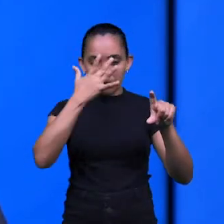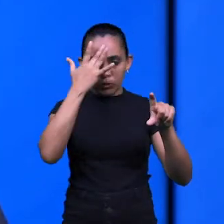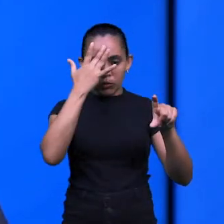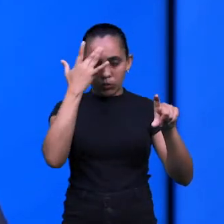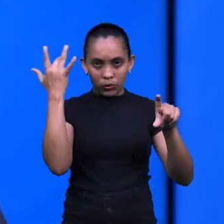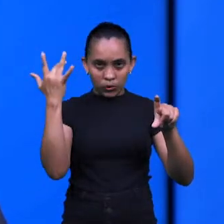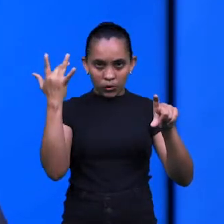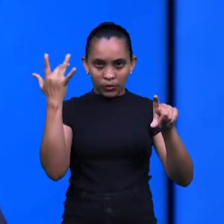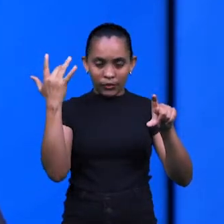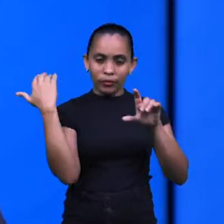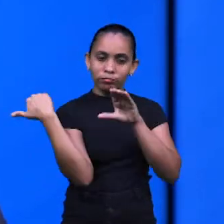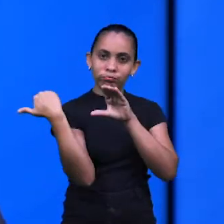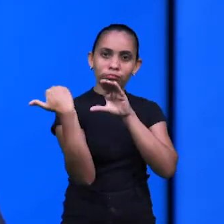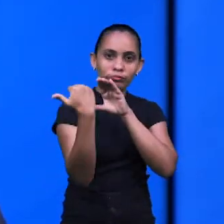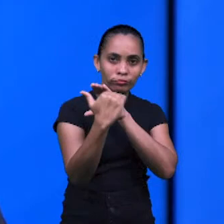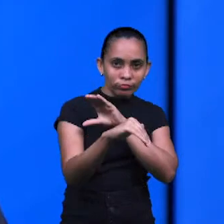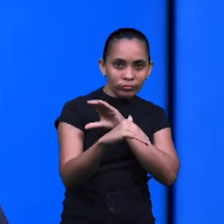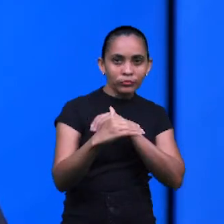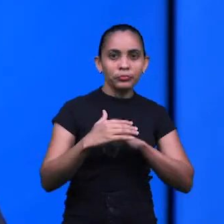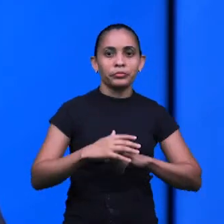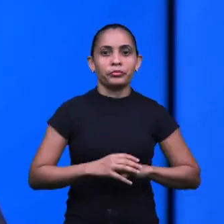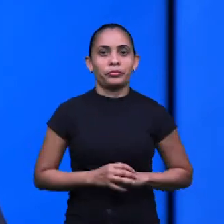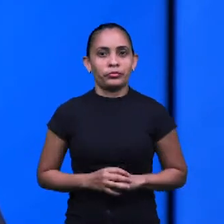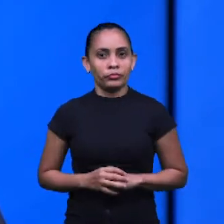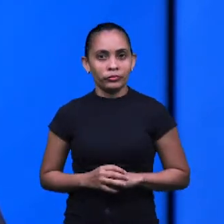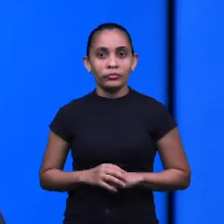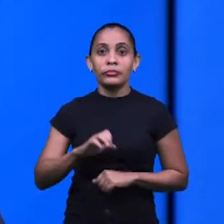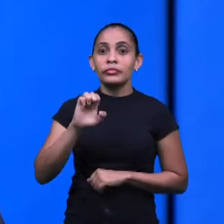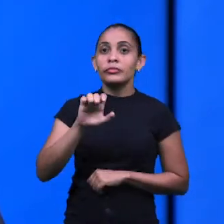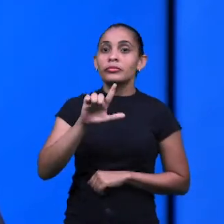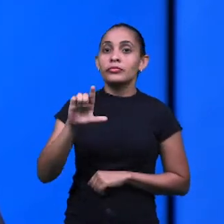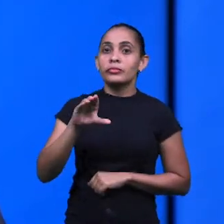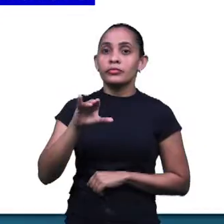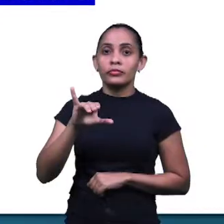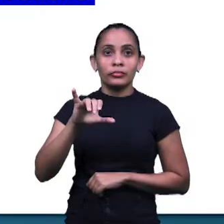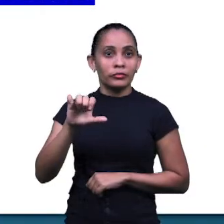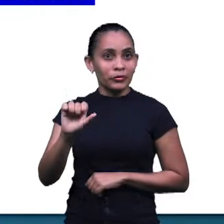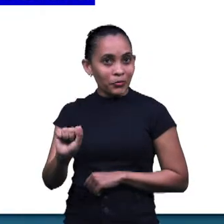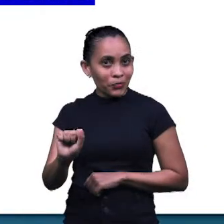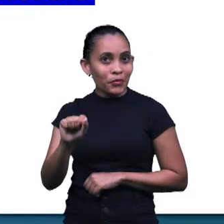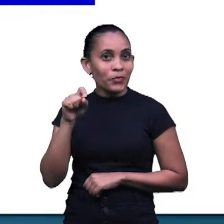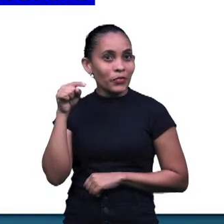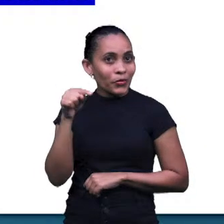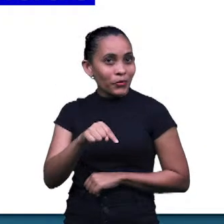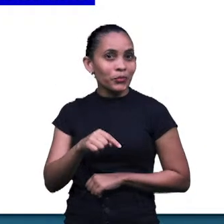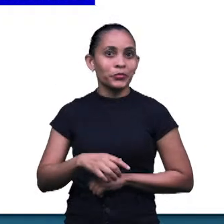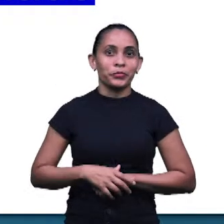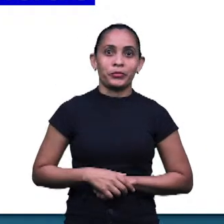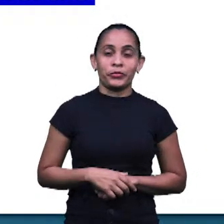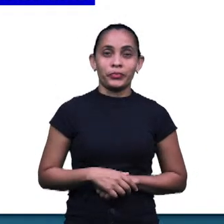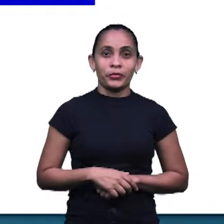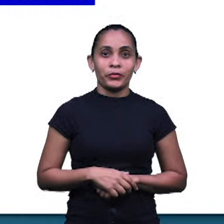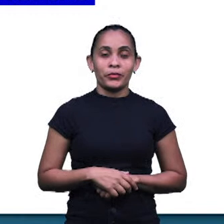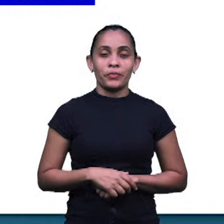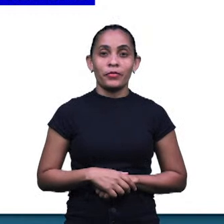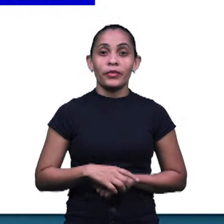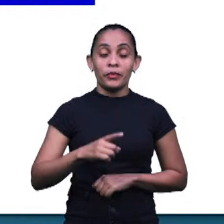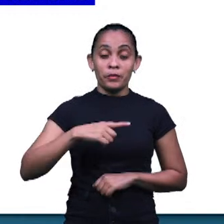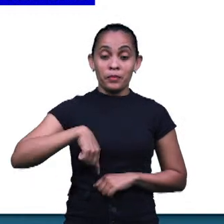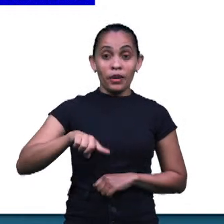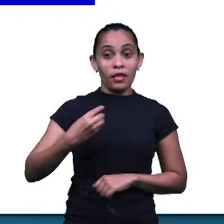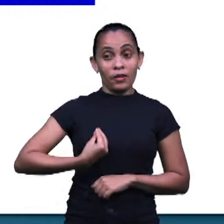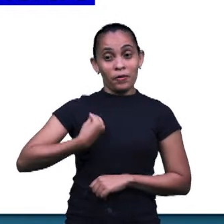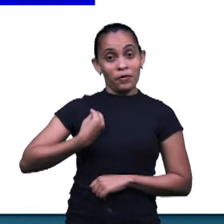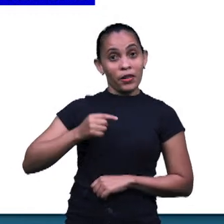escreveu, foi o nosso irmão Elci Haas Melo. Ele reside na capital da Hungria, em